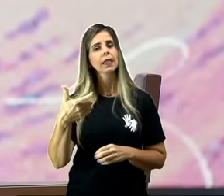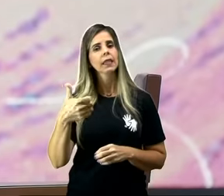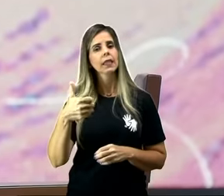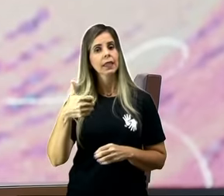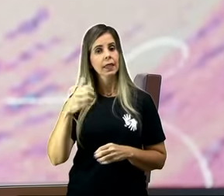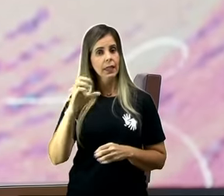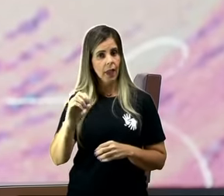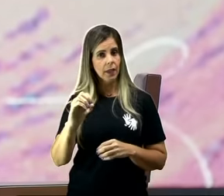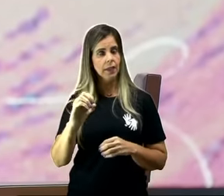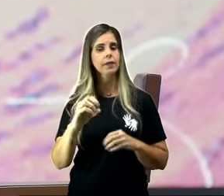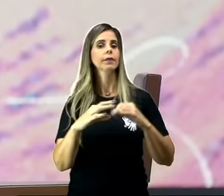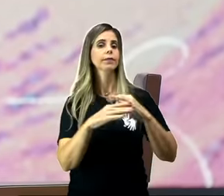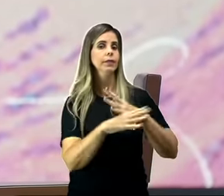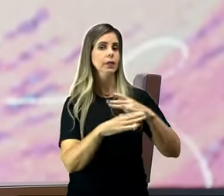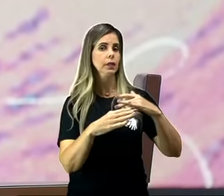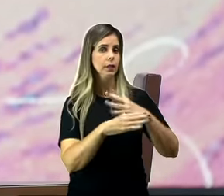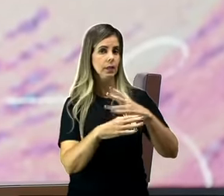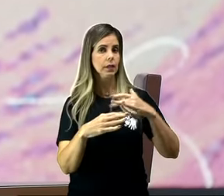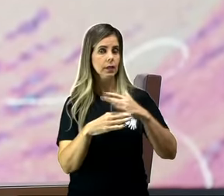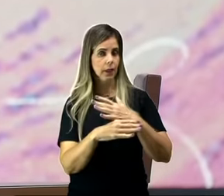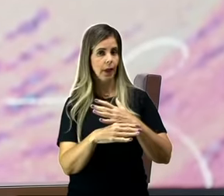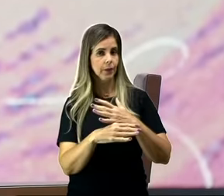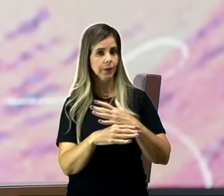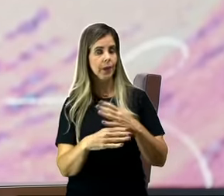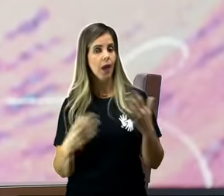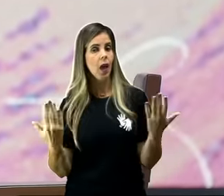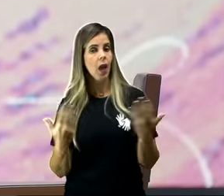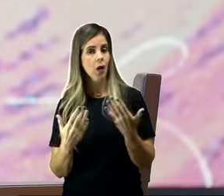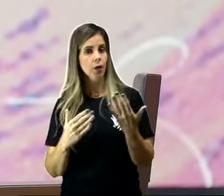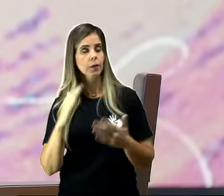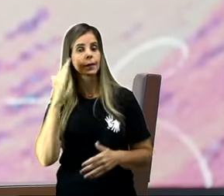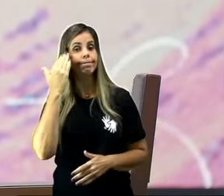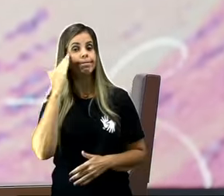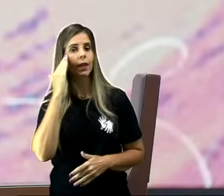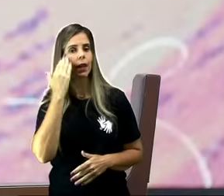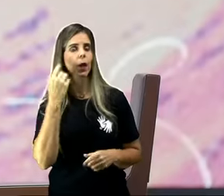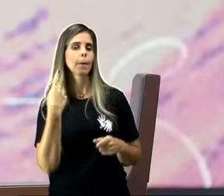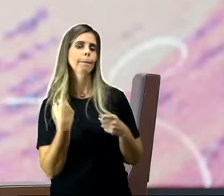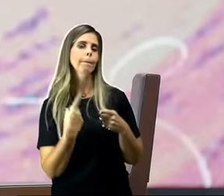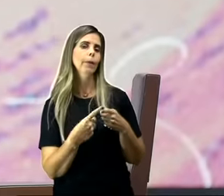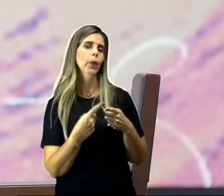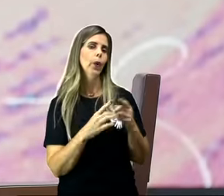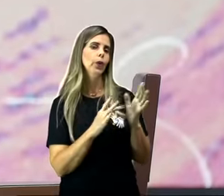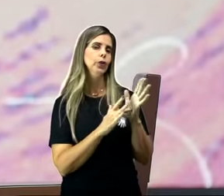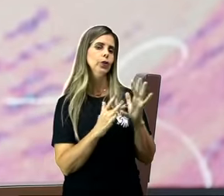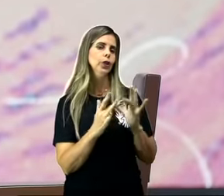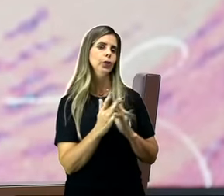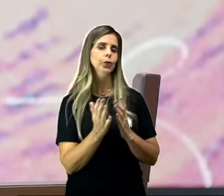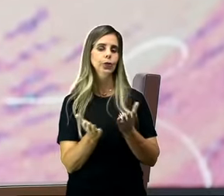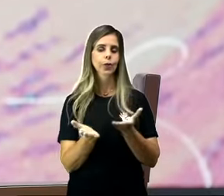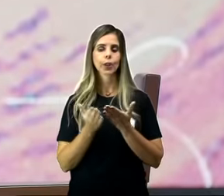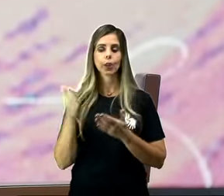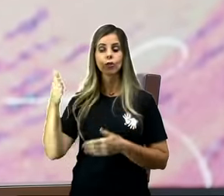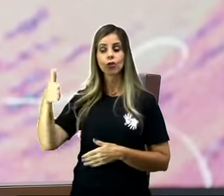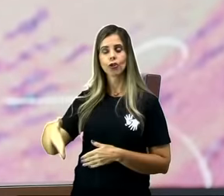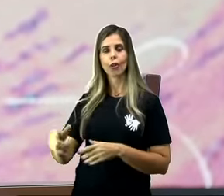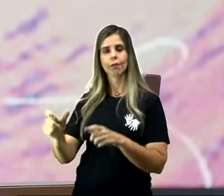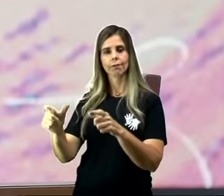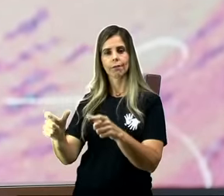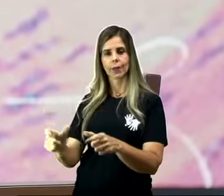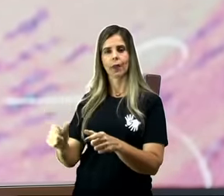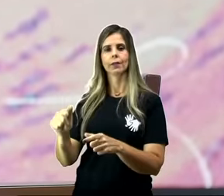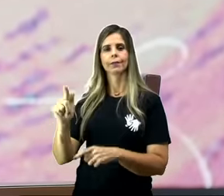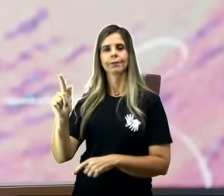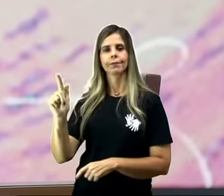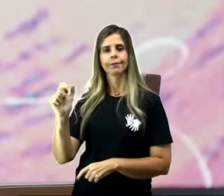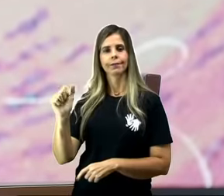isso. Agora a gente vai entender porque que Jesus está interessado em chegar lá. Porque que Jesus está interessado em nos dar destino e